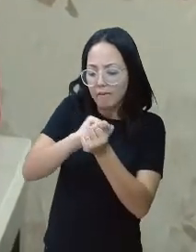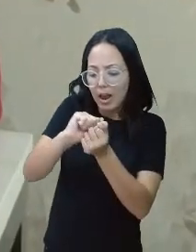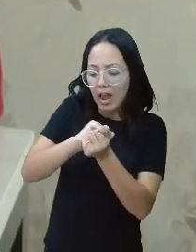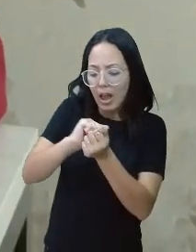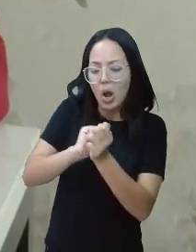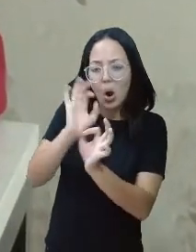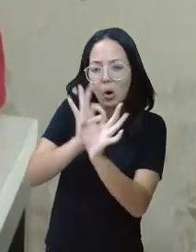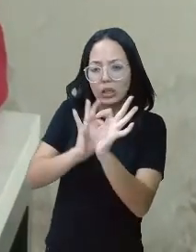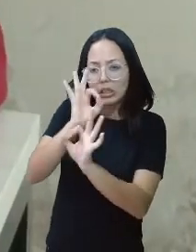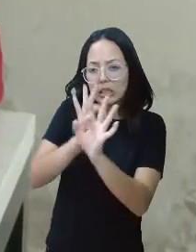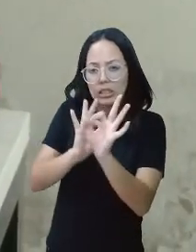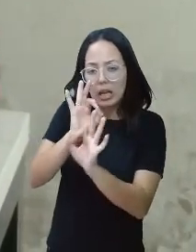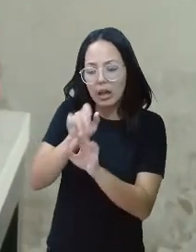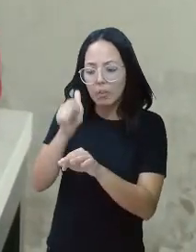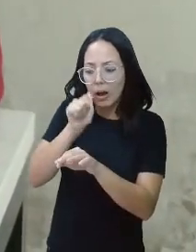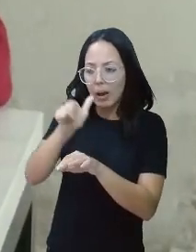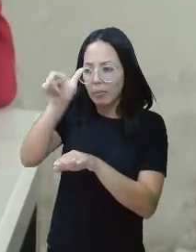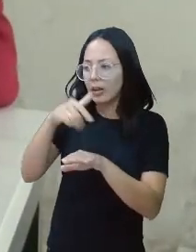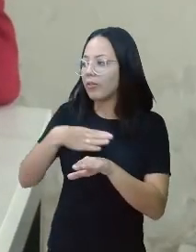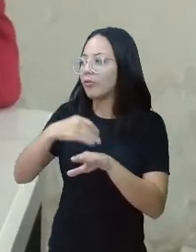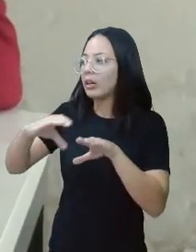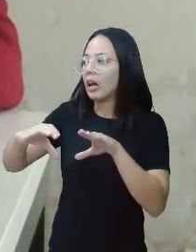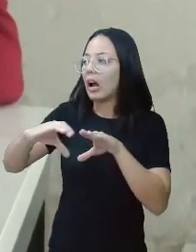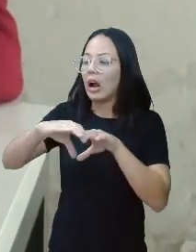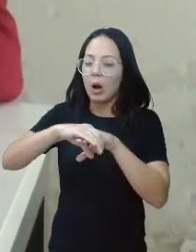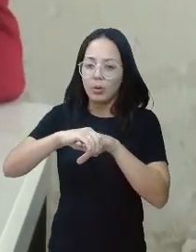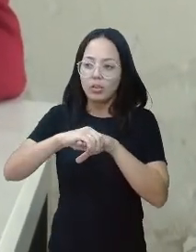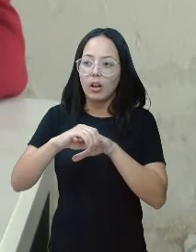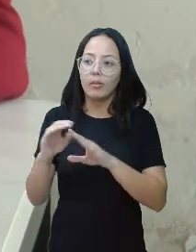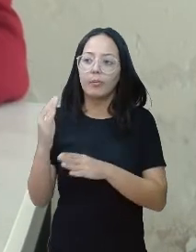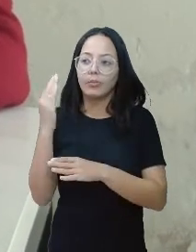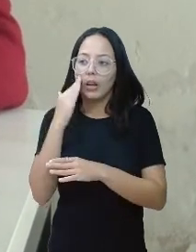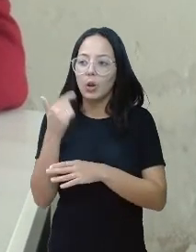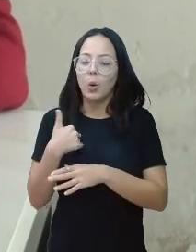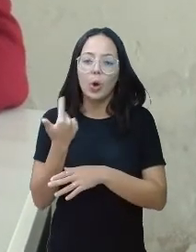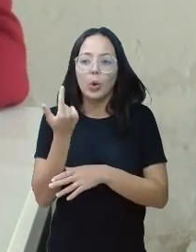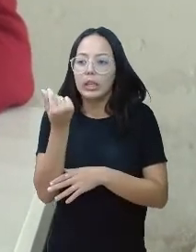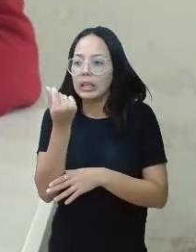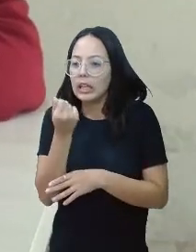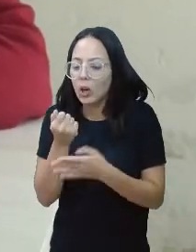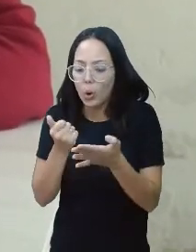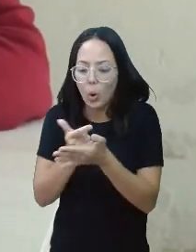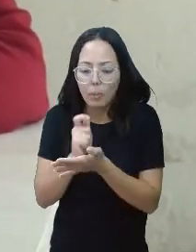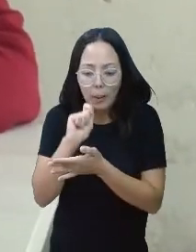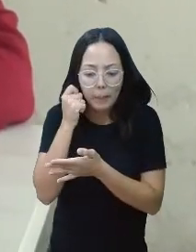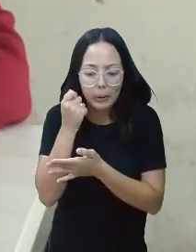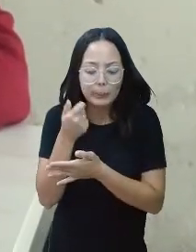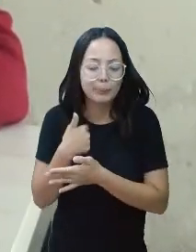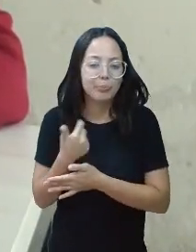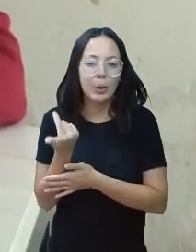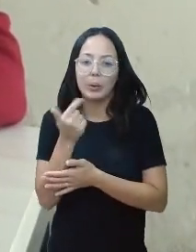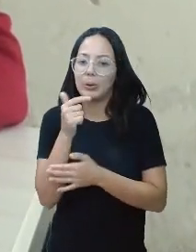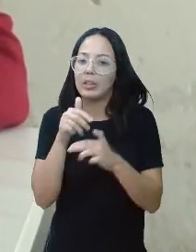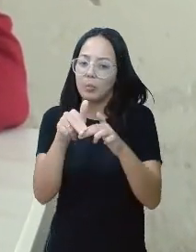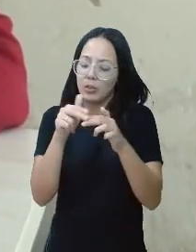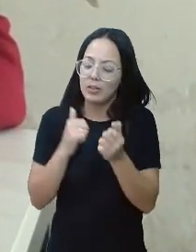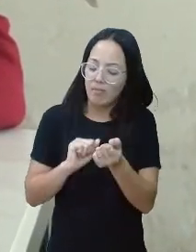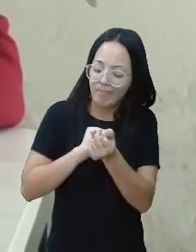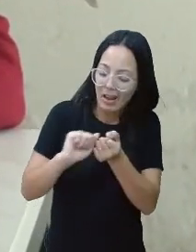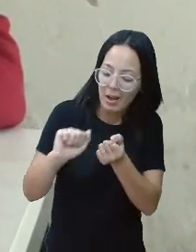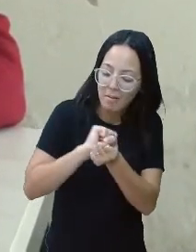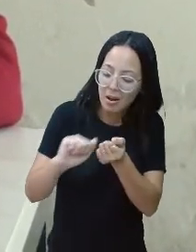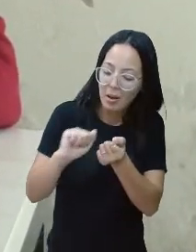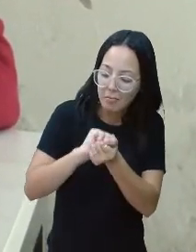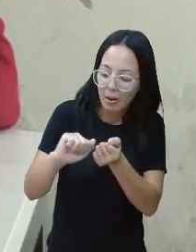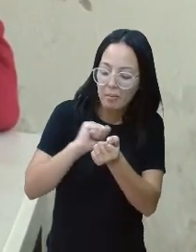calçar. Eu não tinha um tostão para comprar pão. Então eu lavei 3